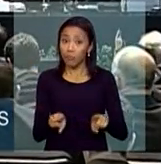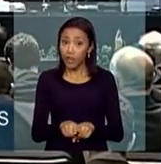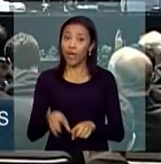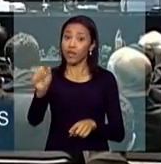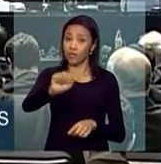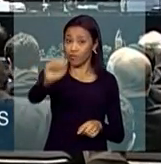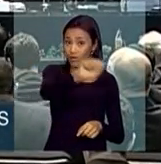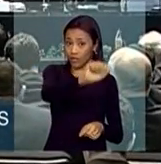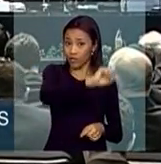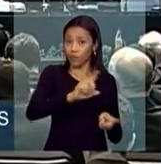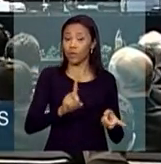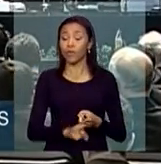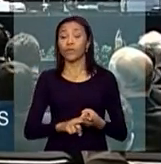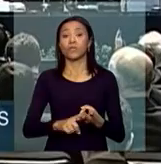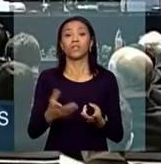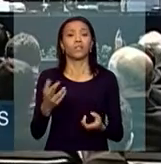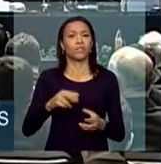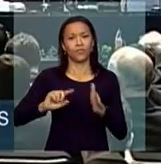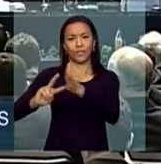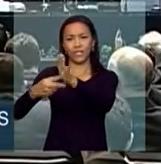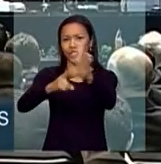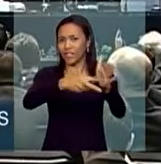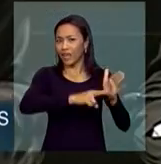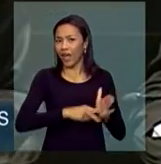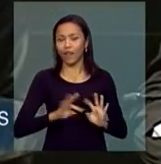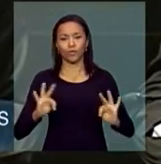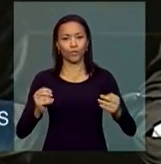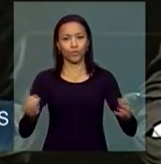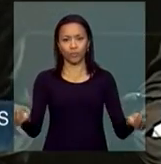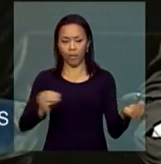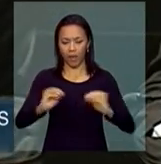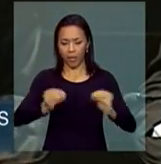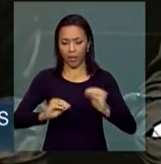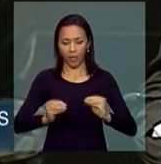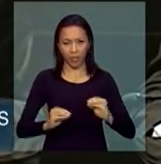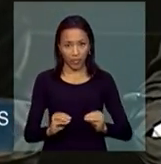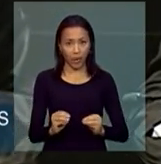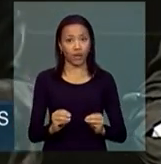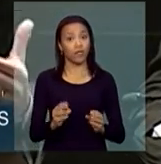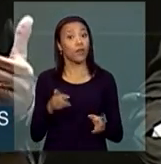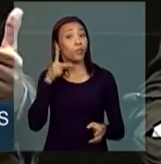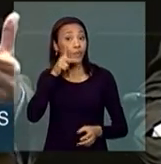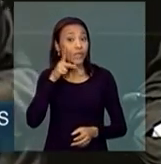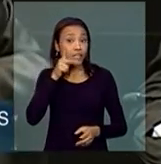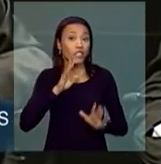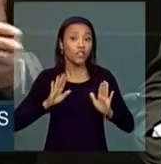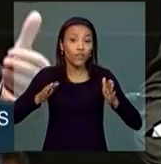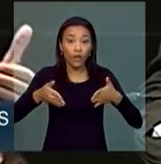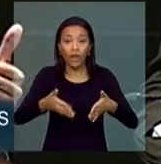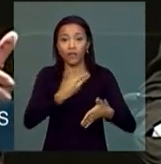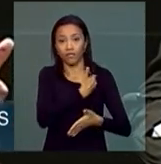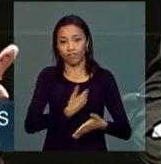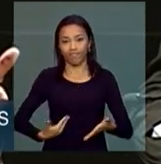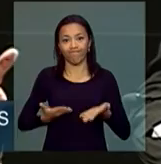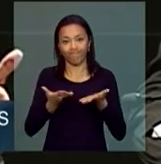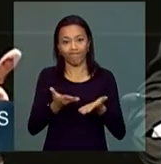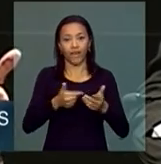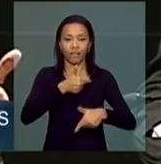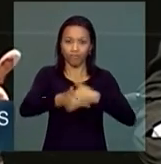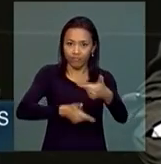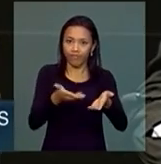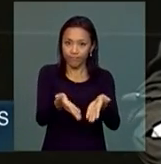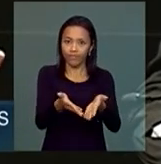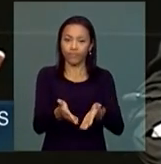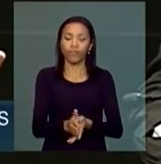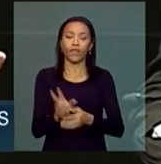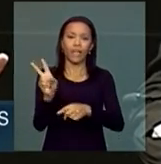sociais, os sindicatos, as entidades de classes demandaram política pública, demandaram alterações no crédito.